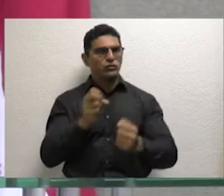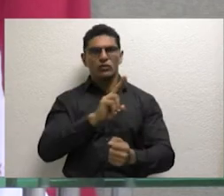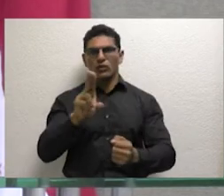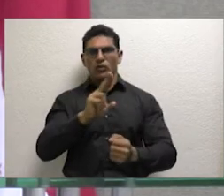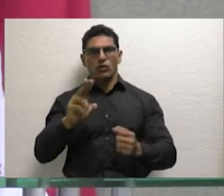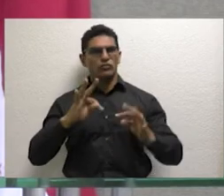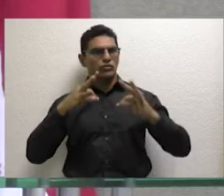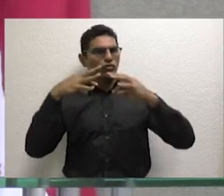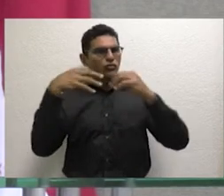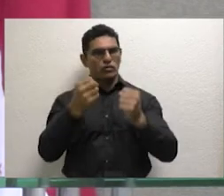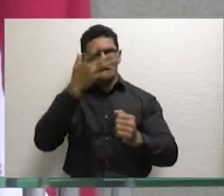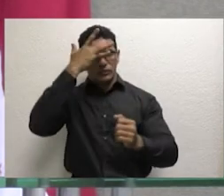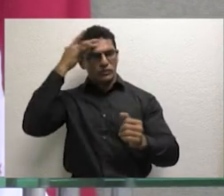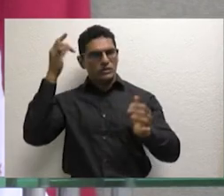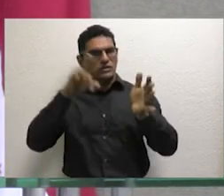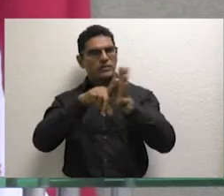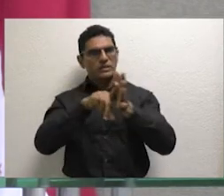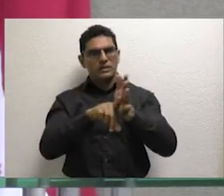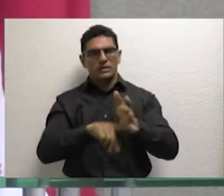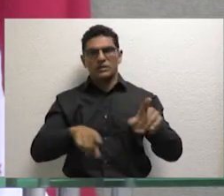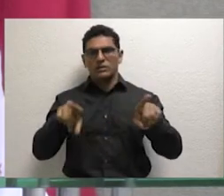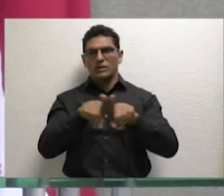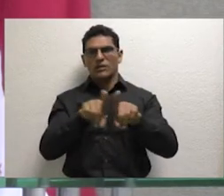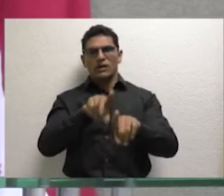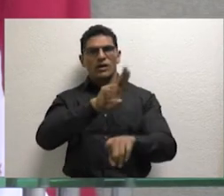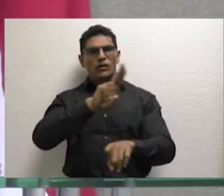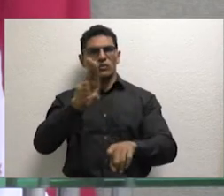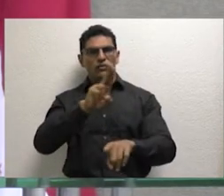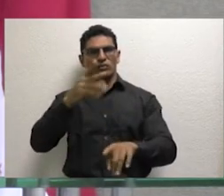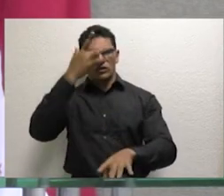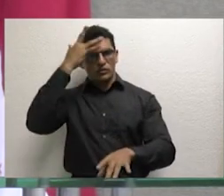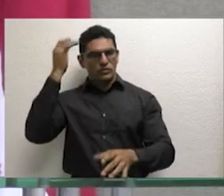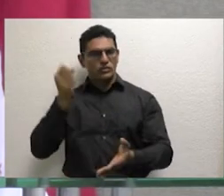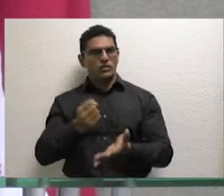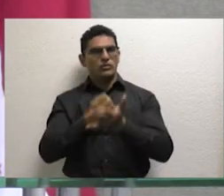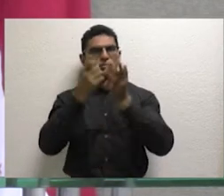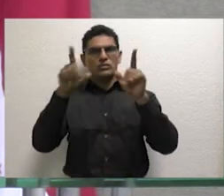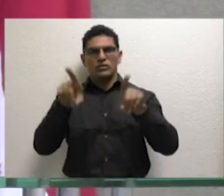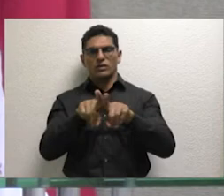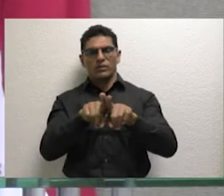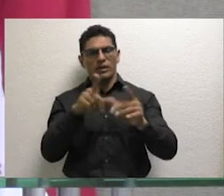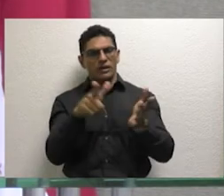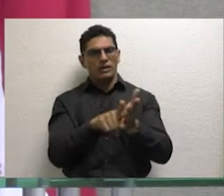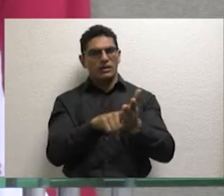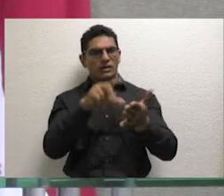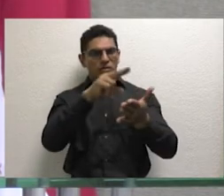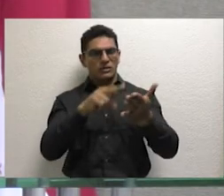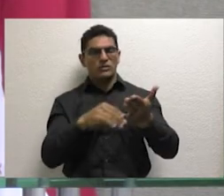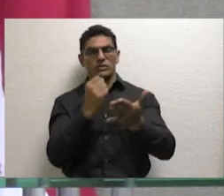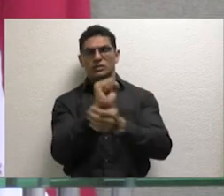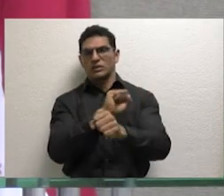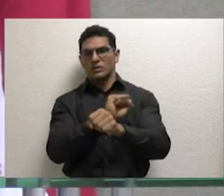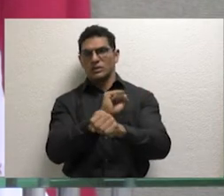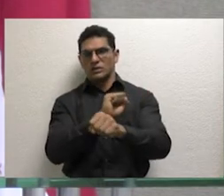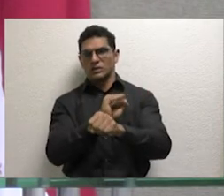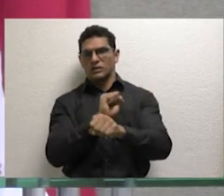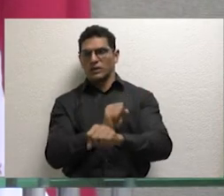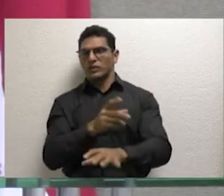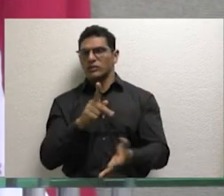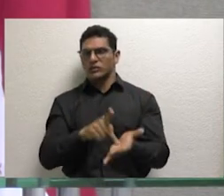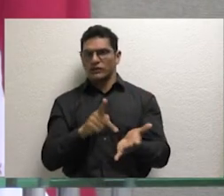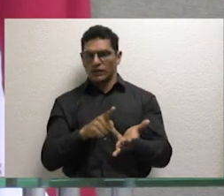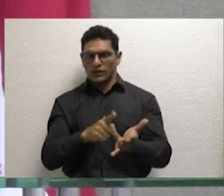todos os pesquisadores e com o nome dos patrocinadores também desse estudo eu espero de coração